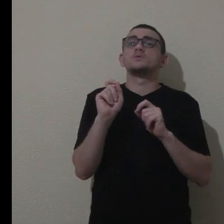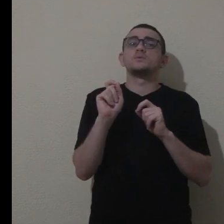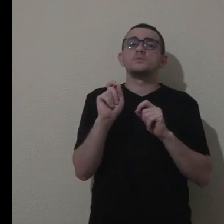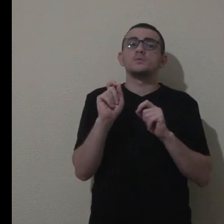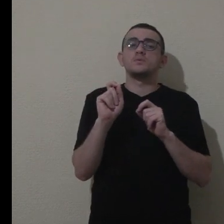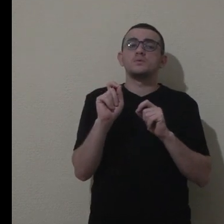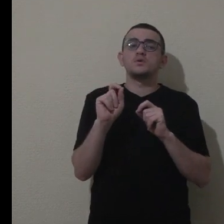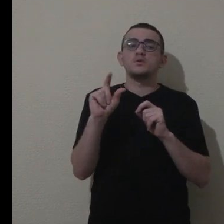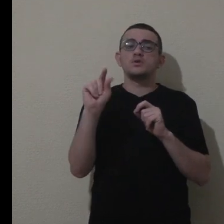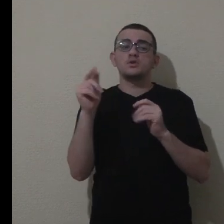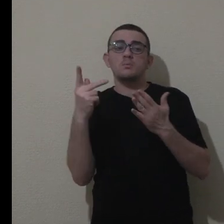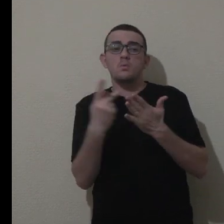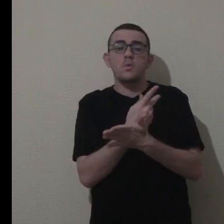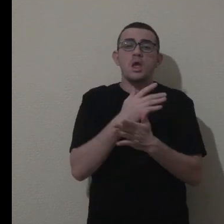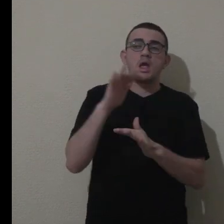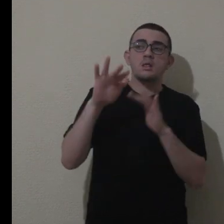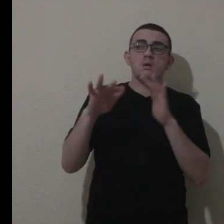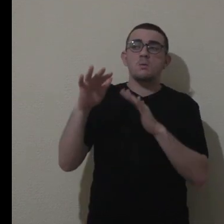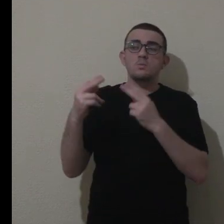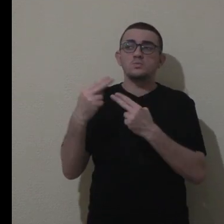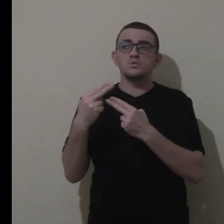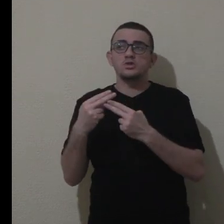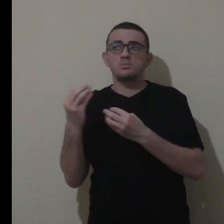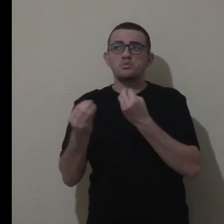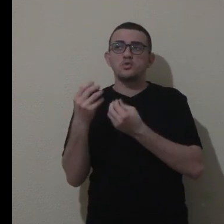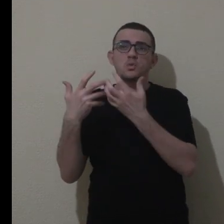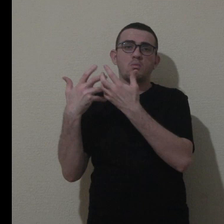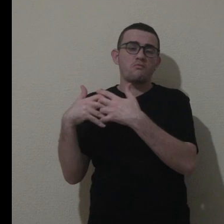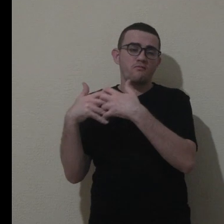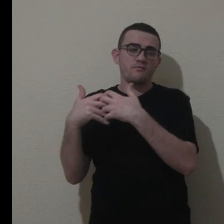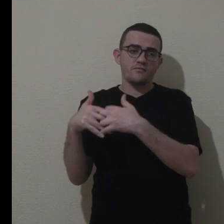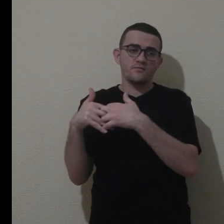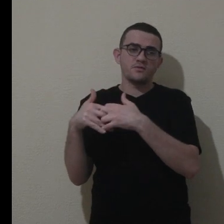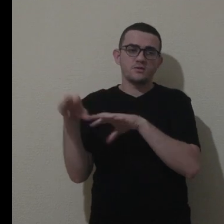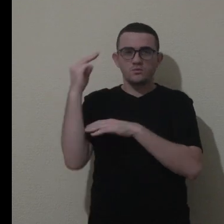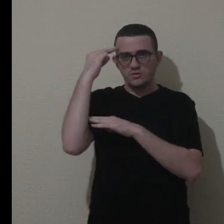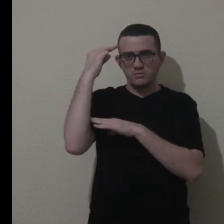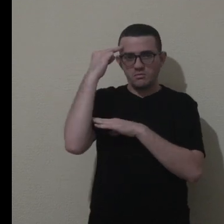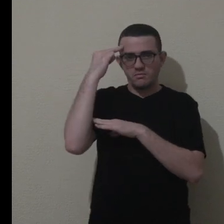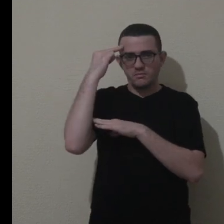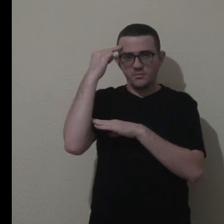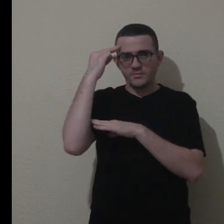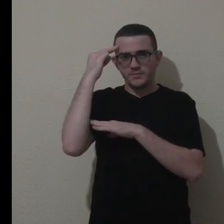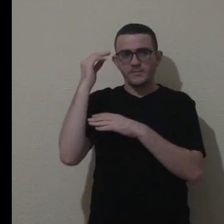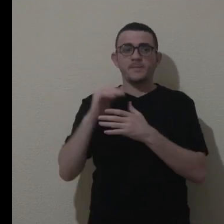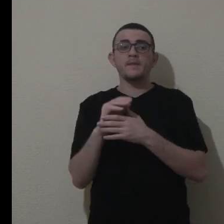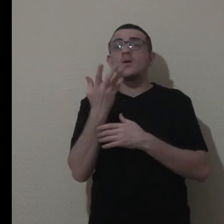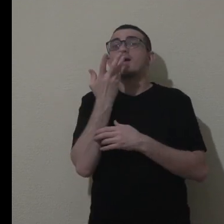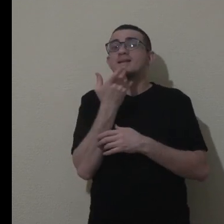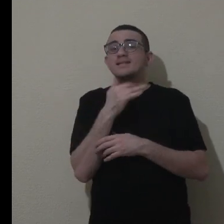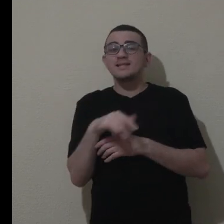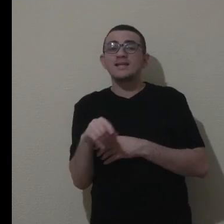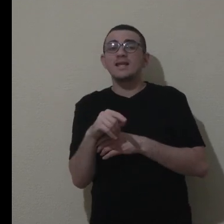de diminuir os erros em alguma das modalidades de função, né, de memória. Então,